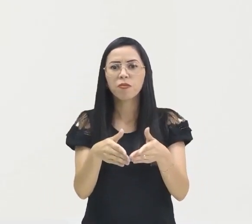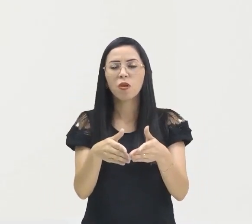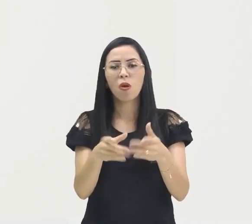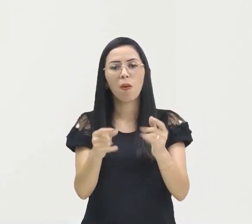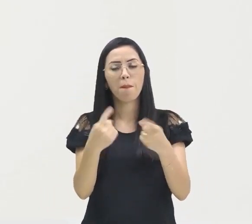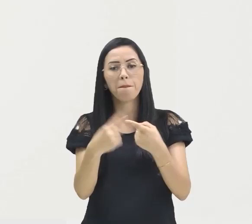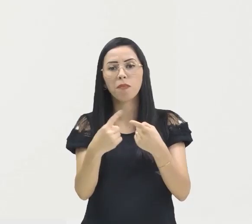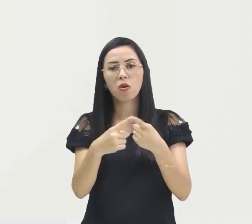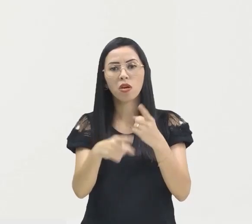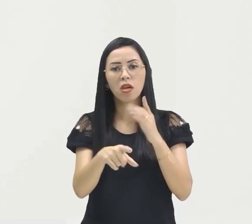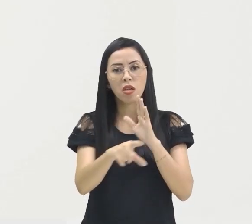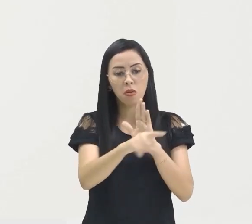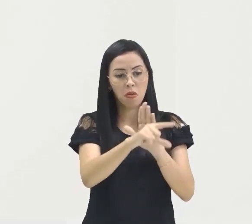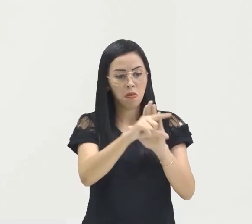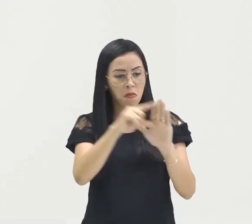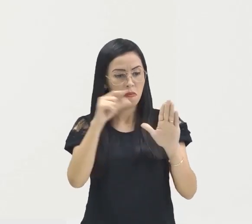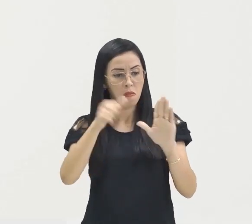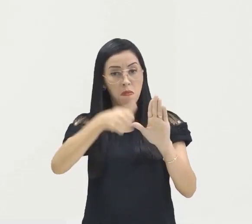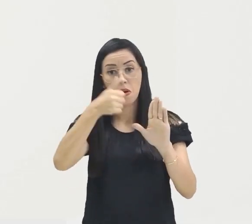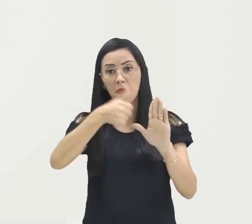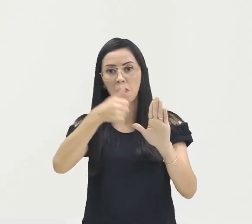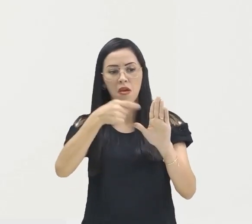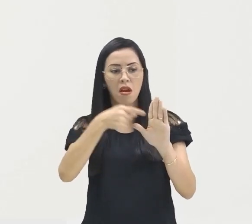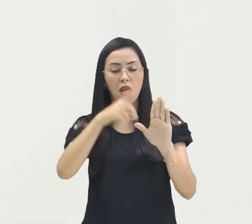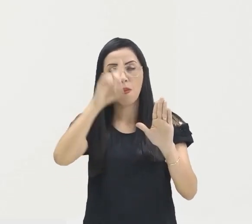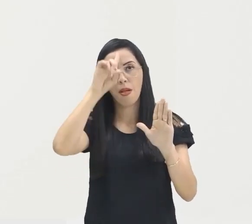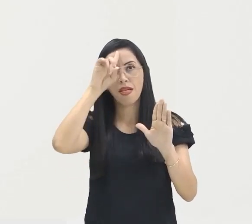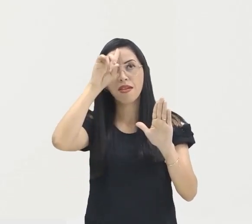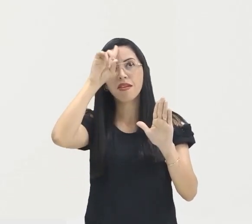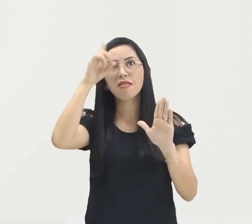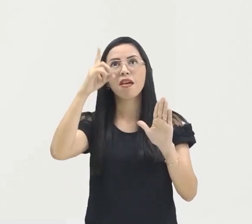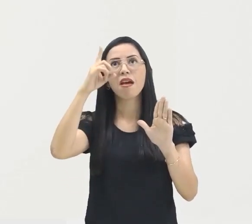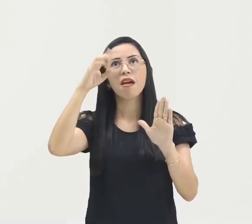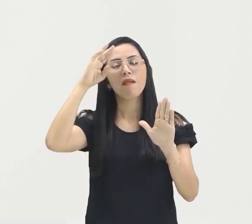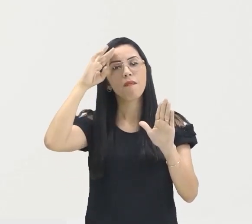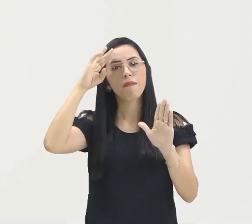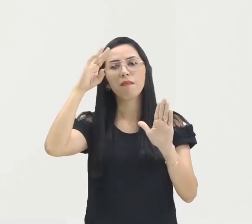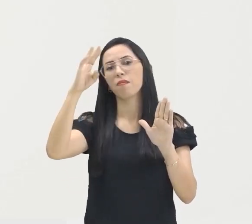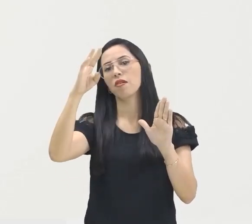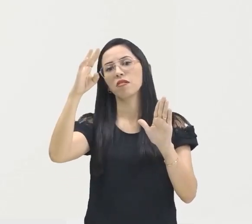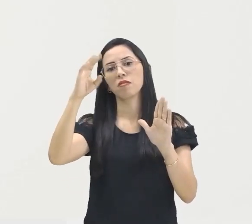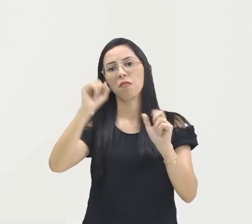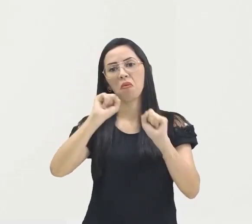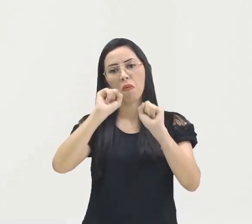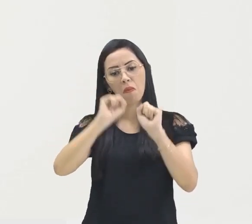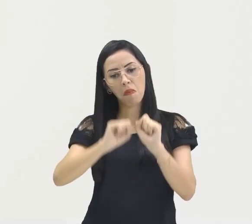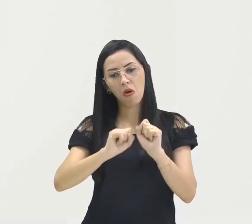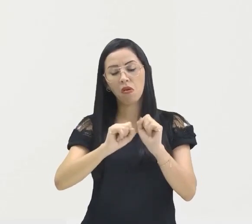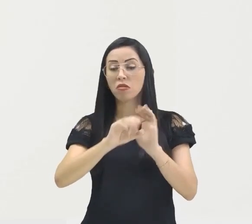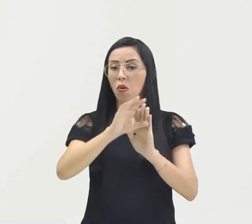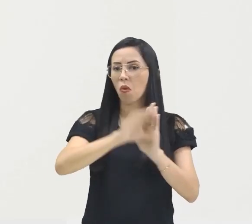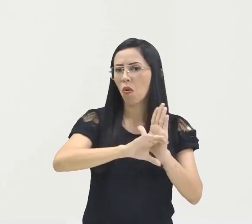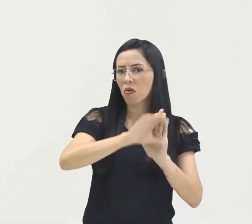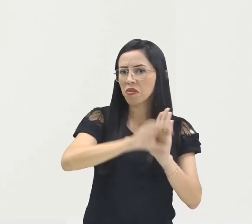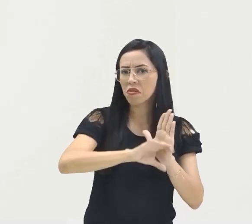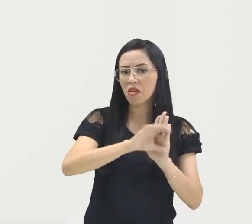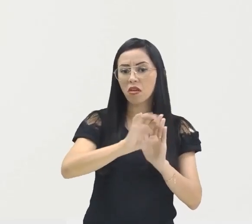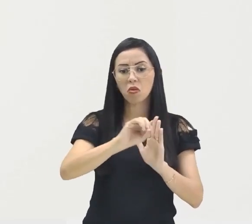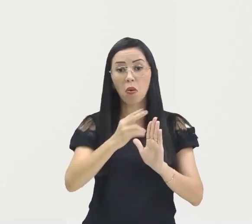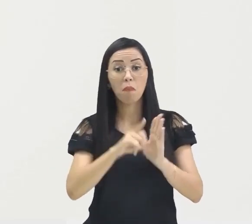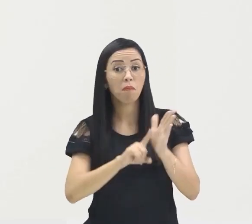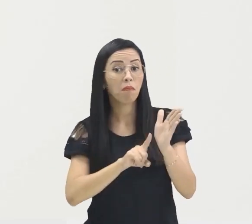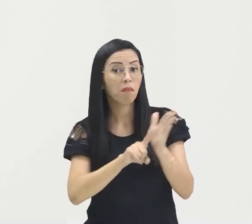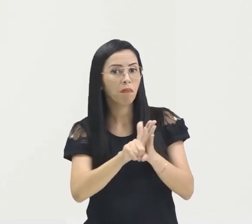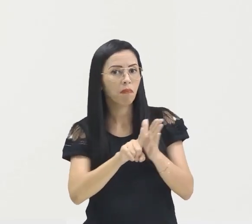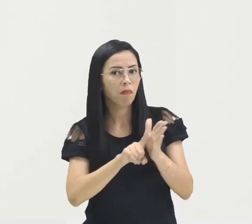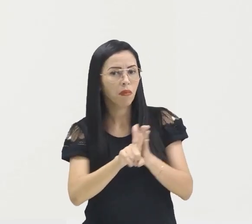uma ideia base, que pode ser por definição, que pode ser por uma pergunta, lembra? Só que toda